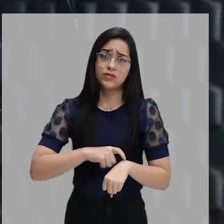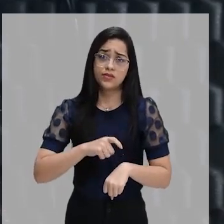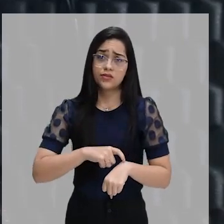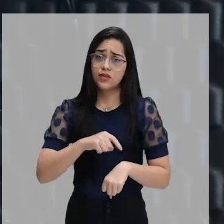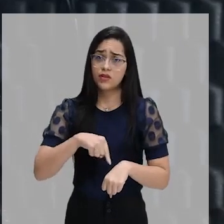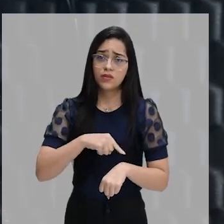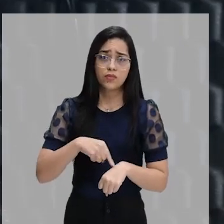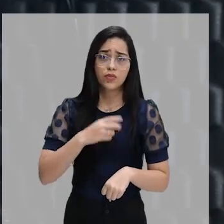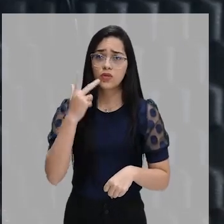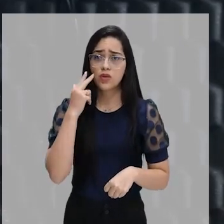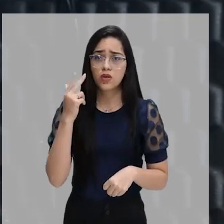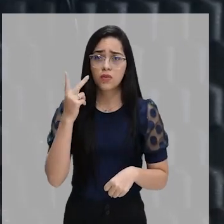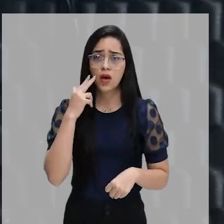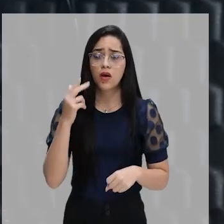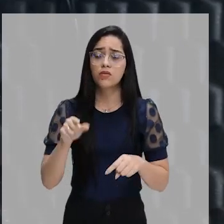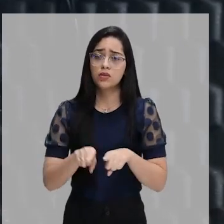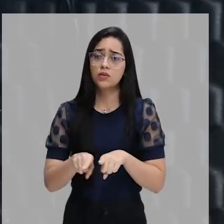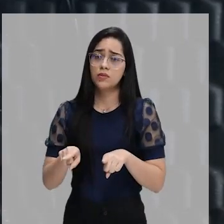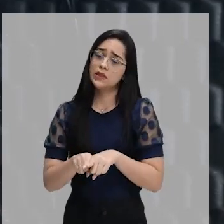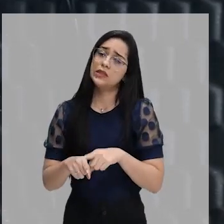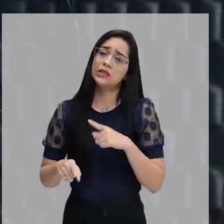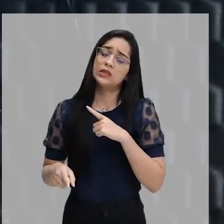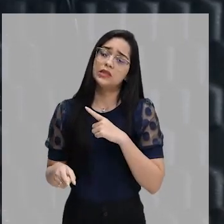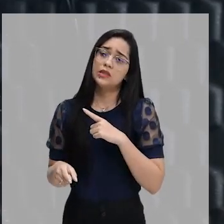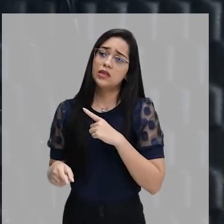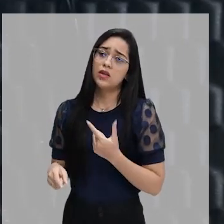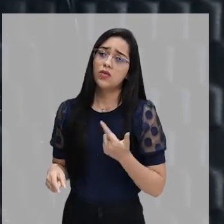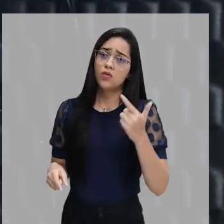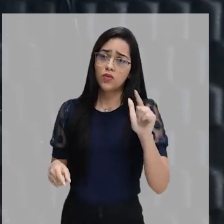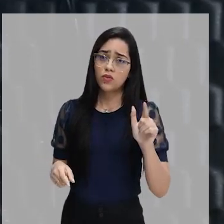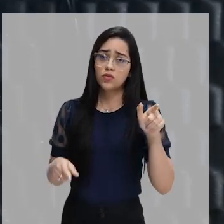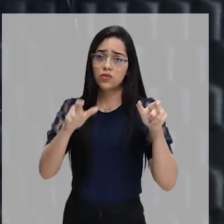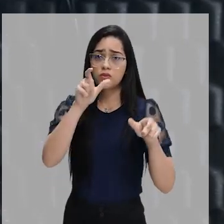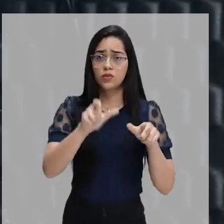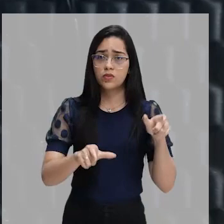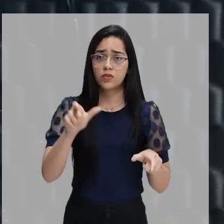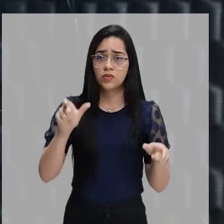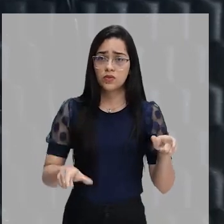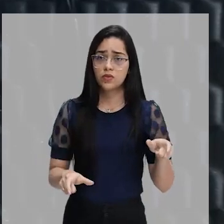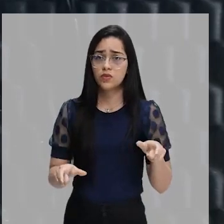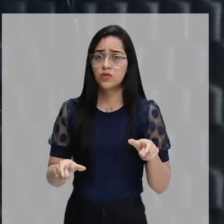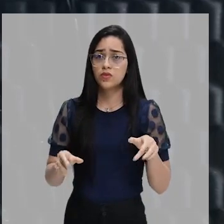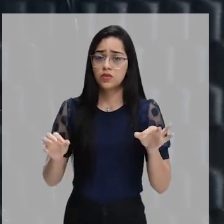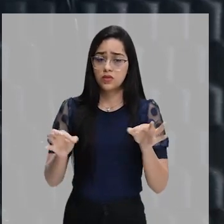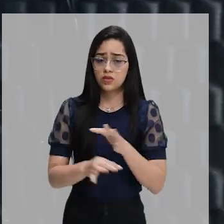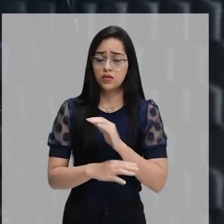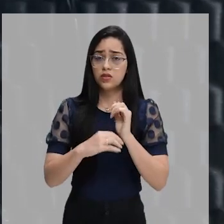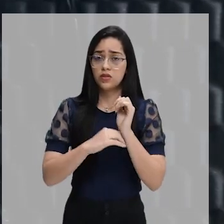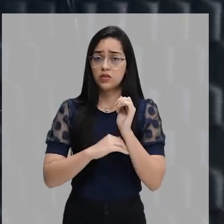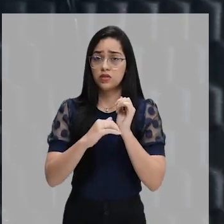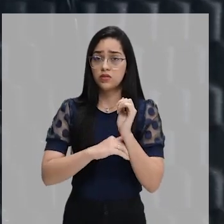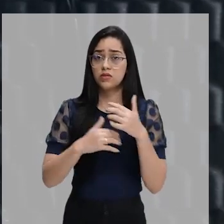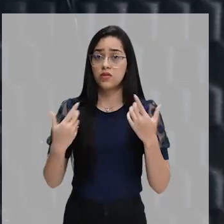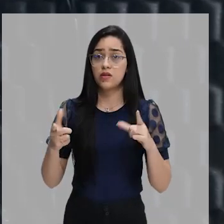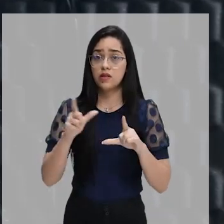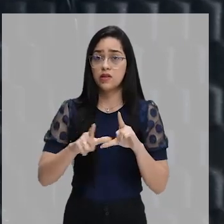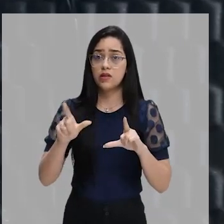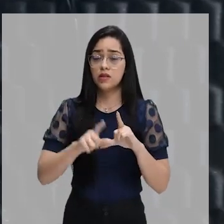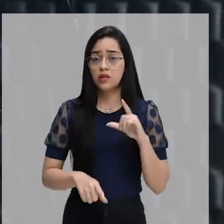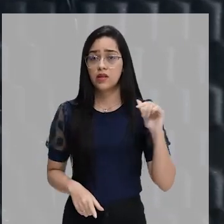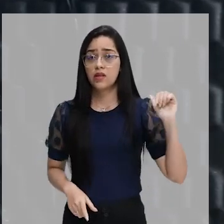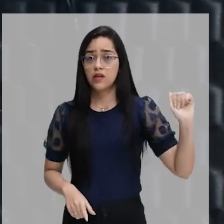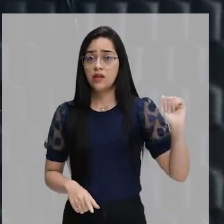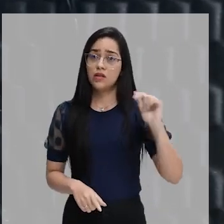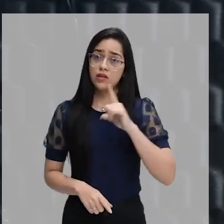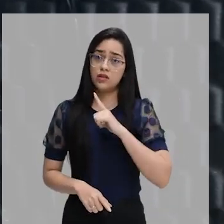tempo real. E o indivíduo passa a outro indivíduo para fins secretos de criação. Então, a letra A aqui